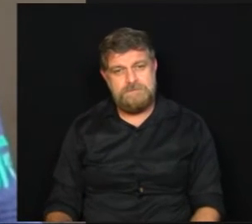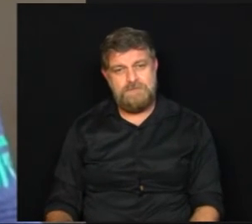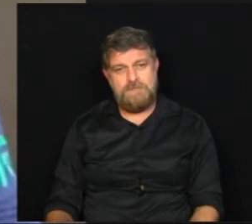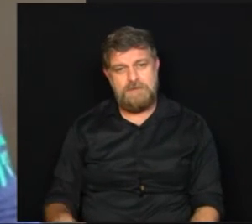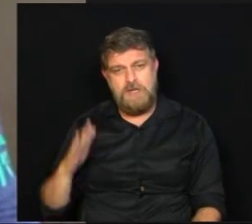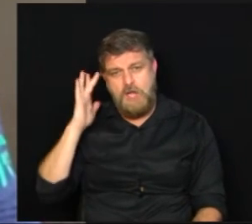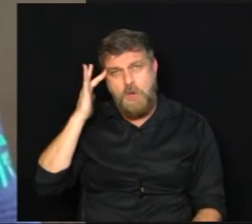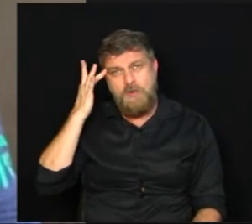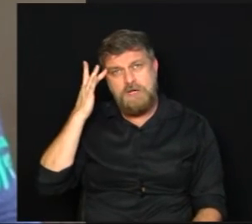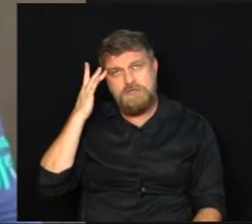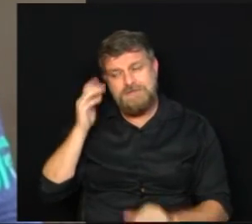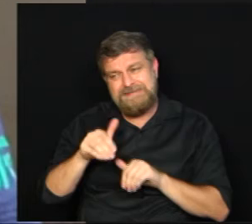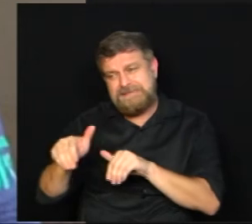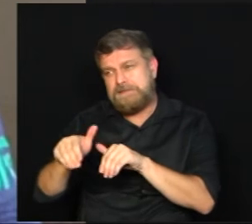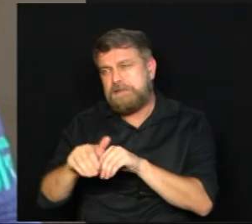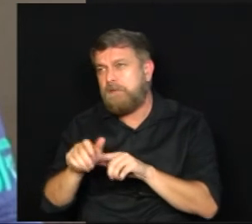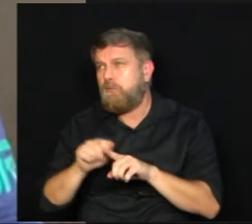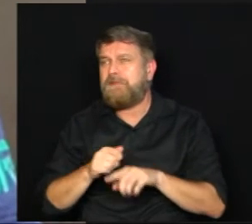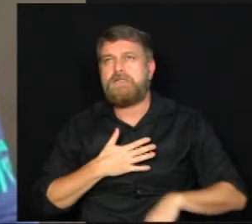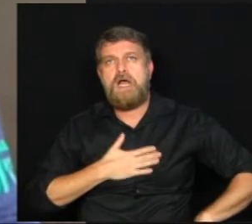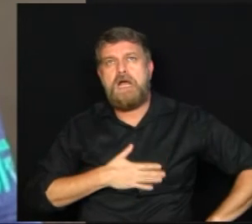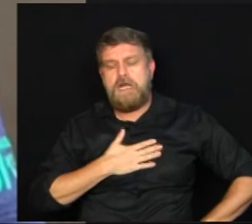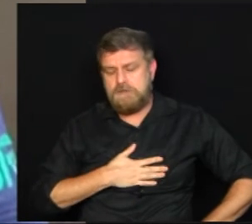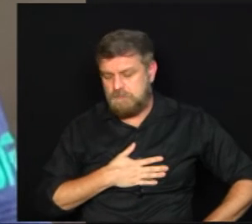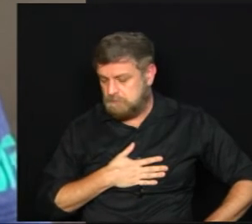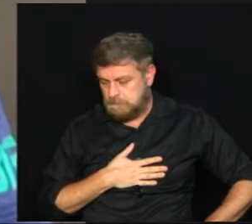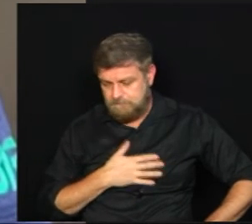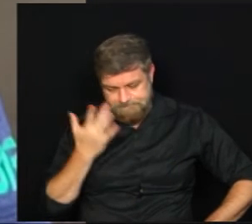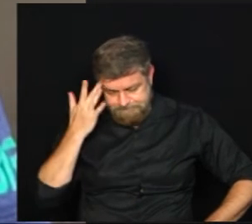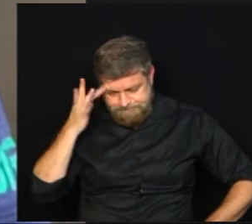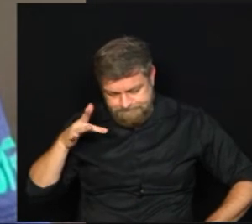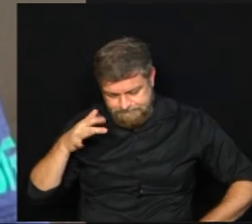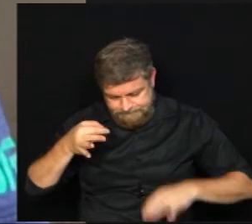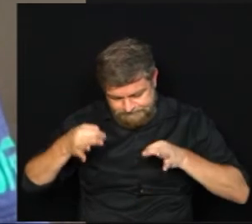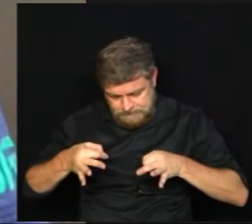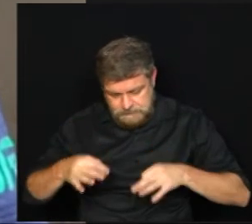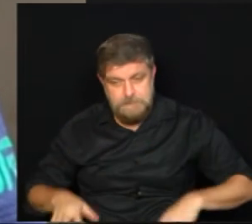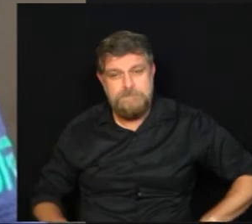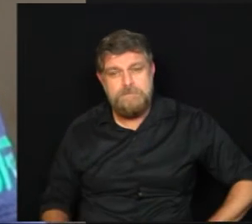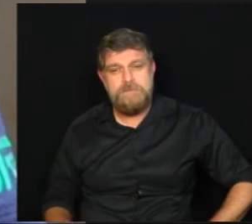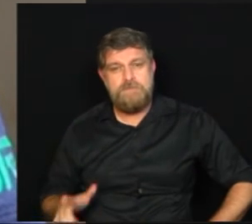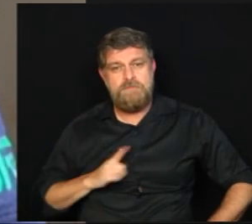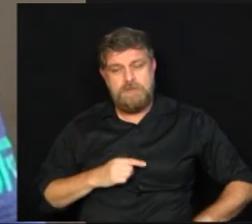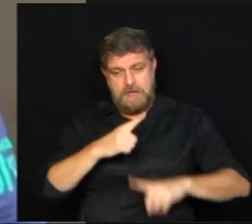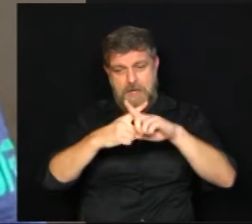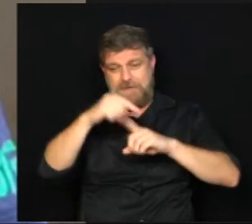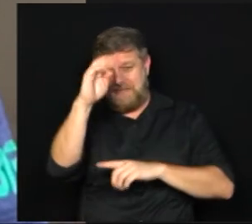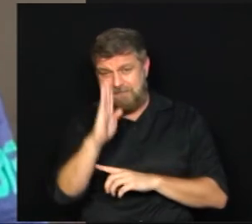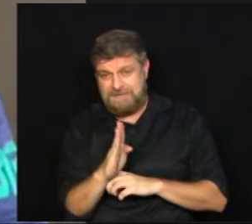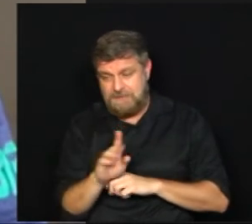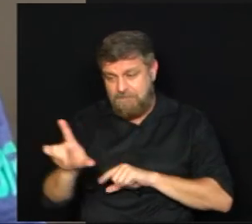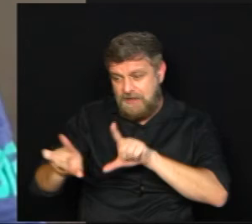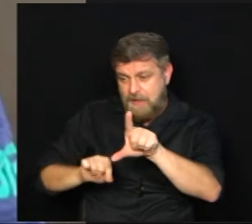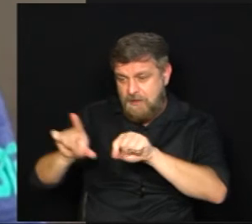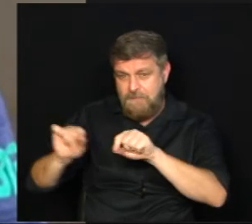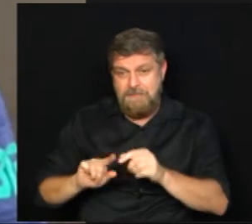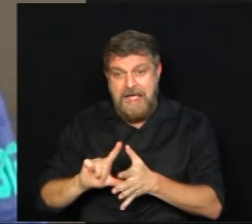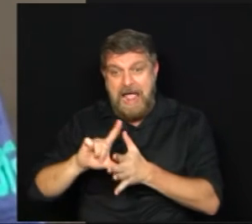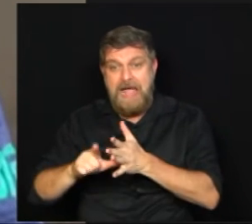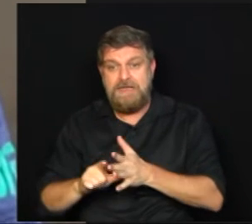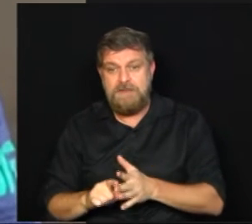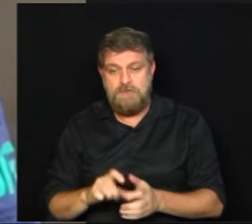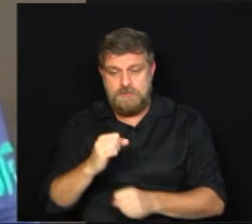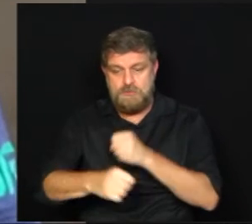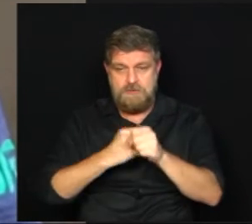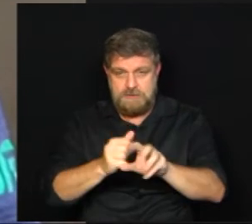Acho que é setembro ou agosto, um desses 2 meses. E esse brasileiro vai ser seletivo para as competições que vai ter no final do ano,